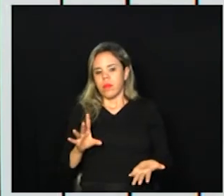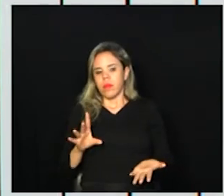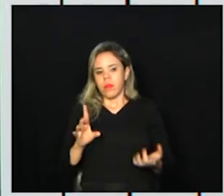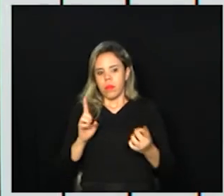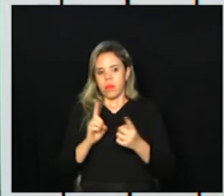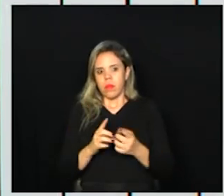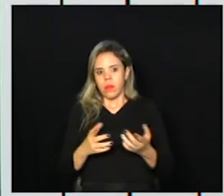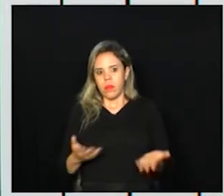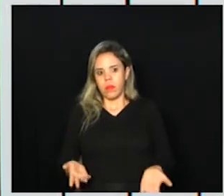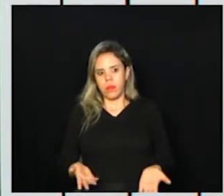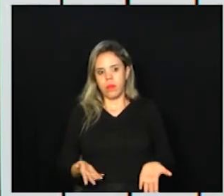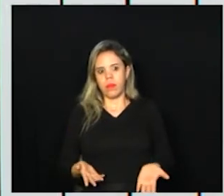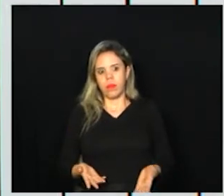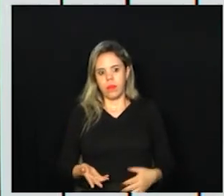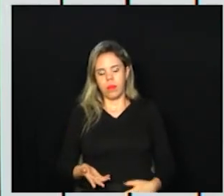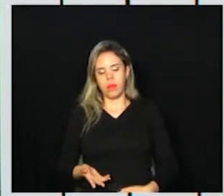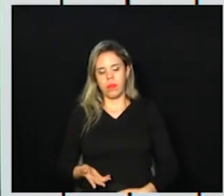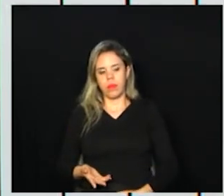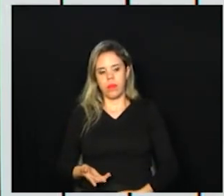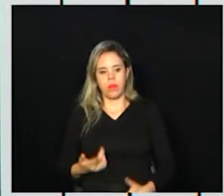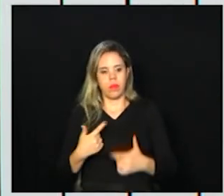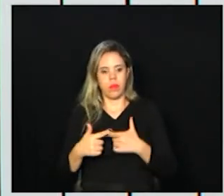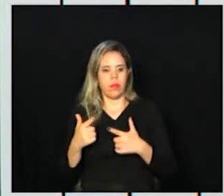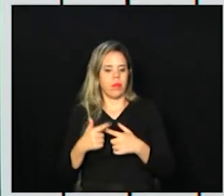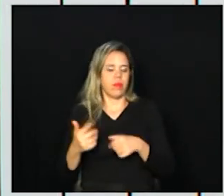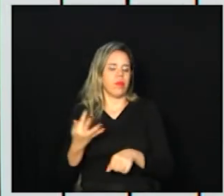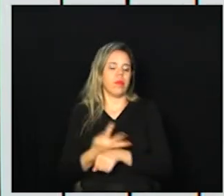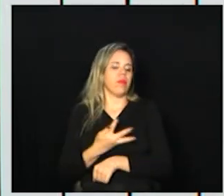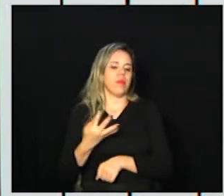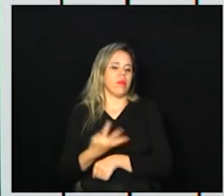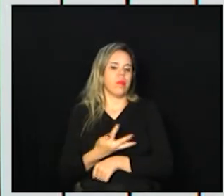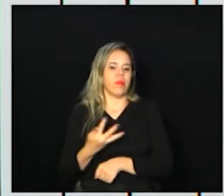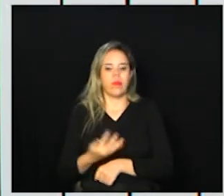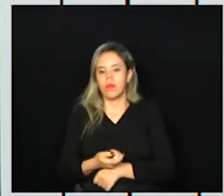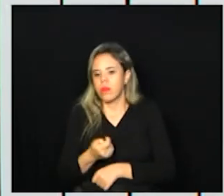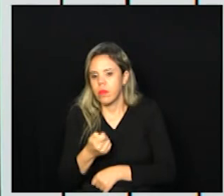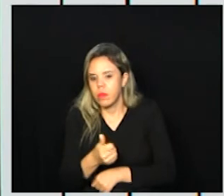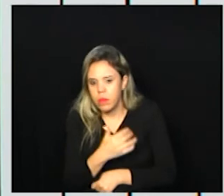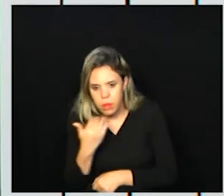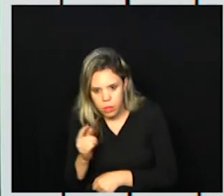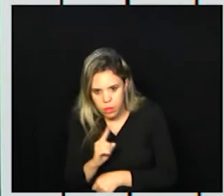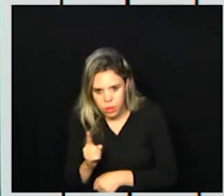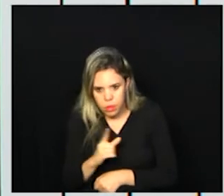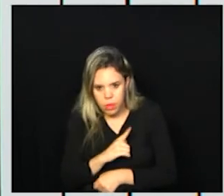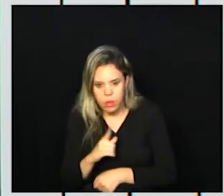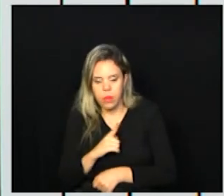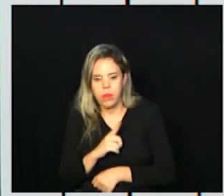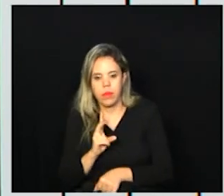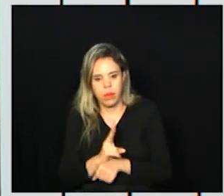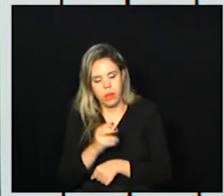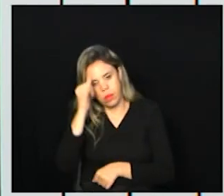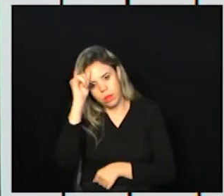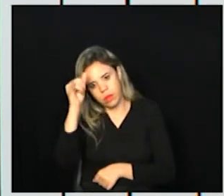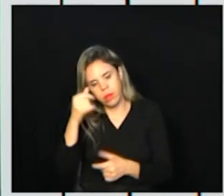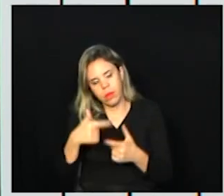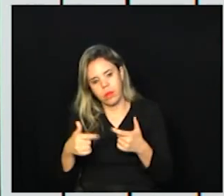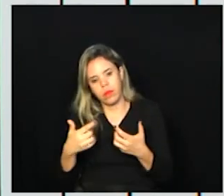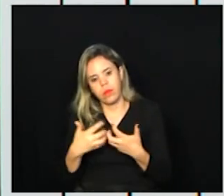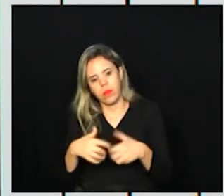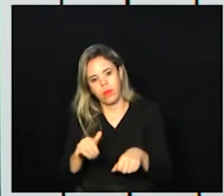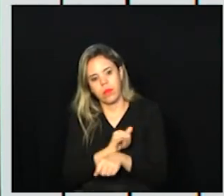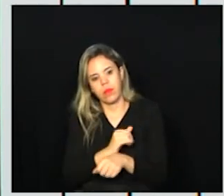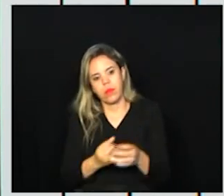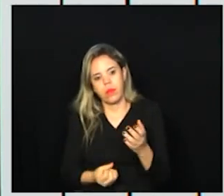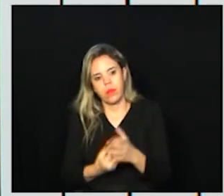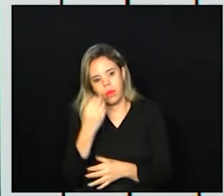atendimento quando você está numa situação de quase morte, mas ter também a prevenção, ter mecanismos